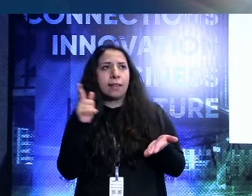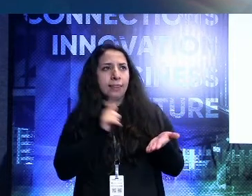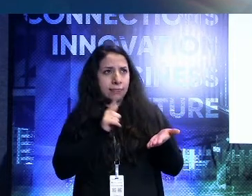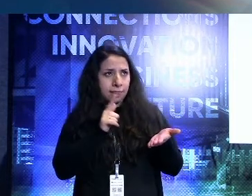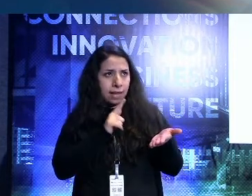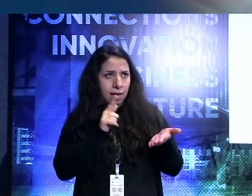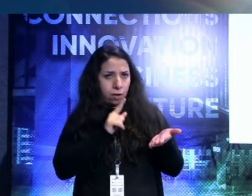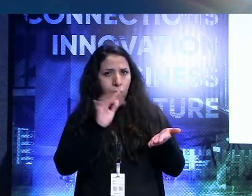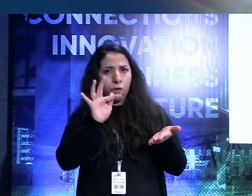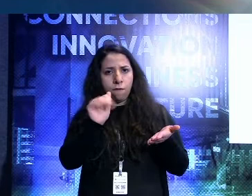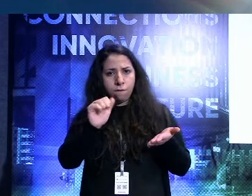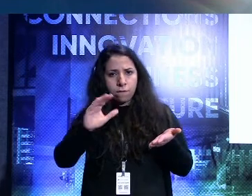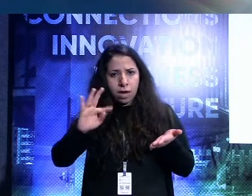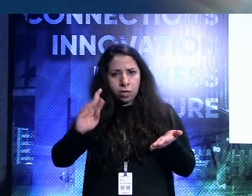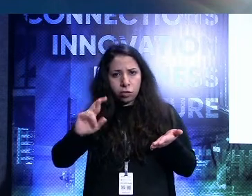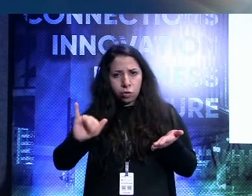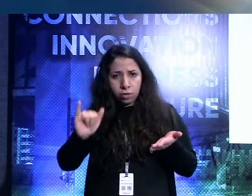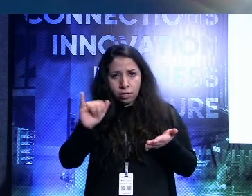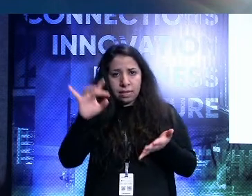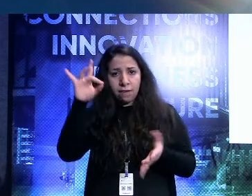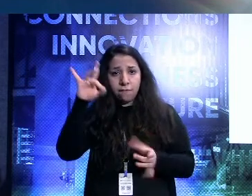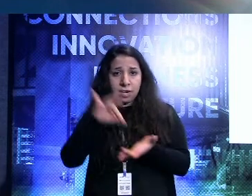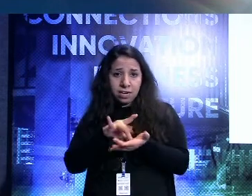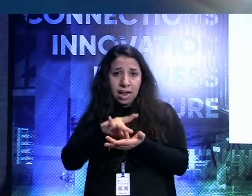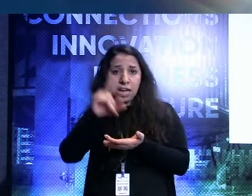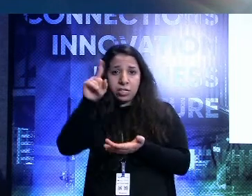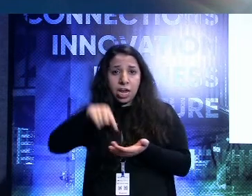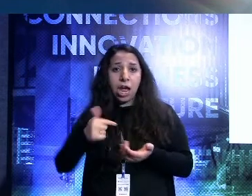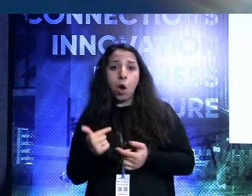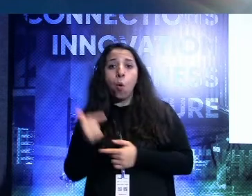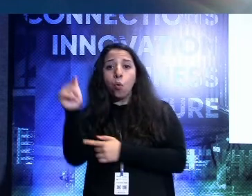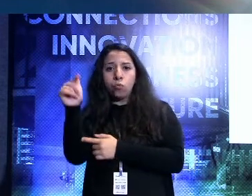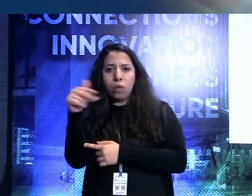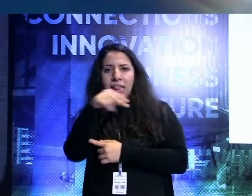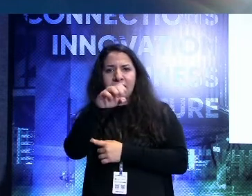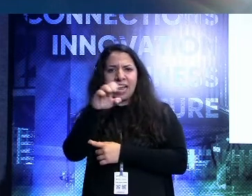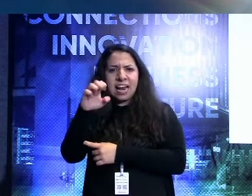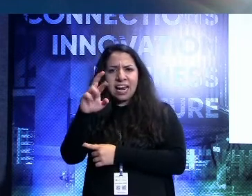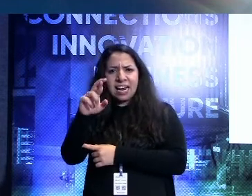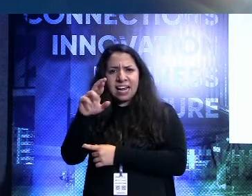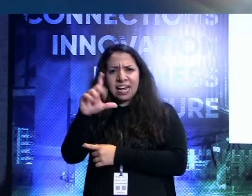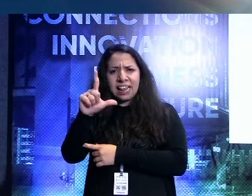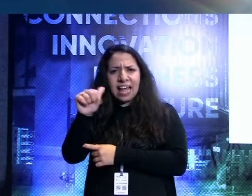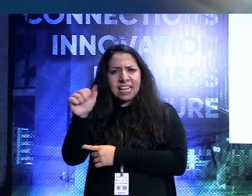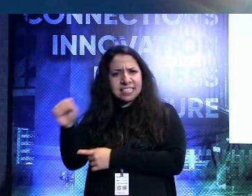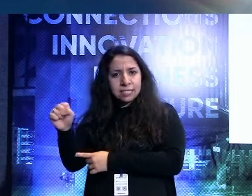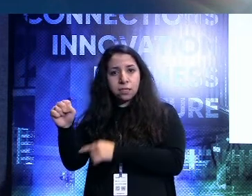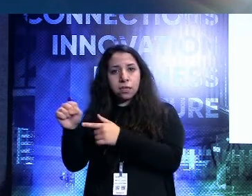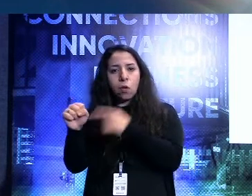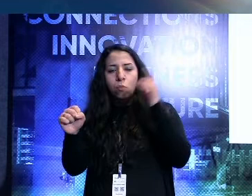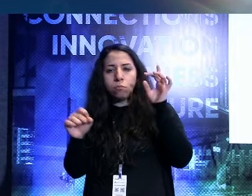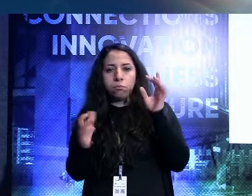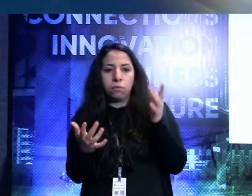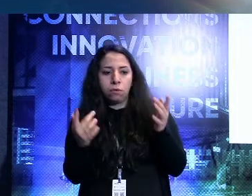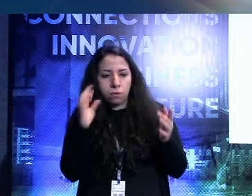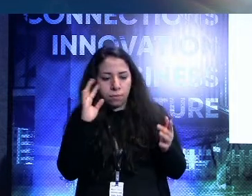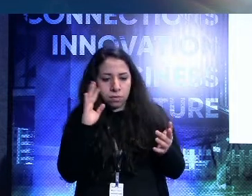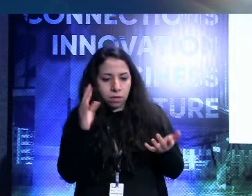class. E isso não é muito legal, porque imagina que para eu